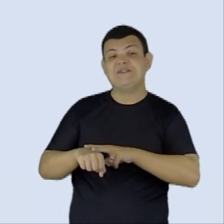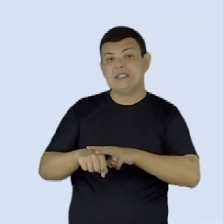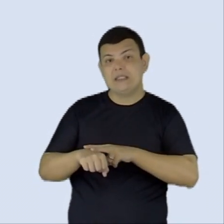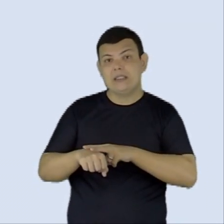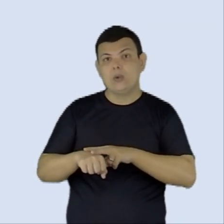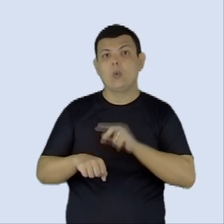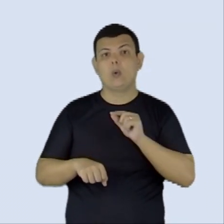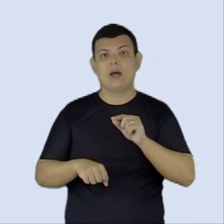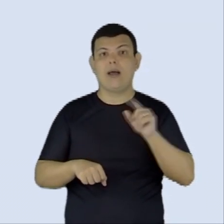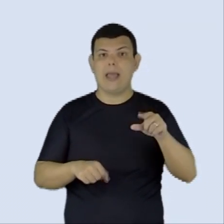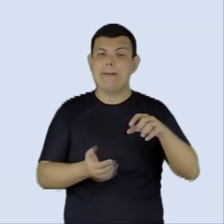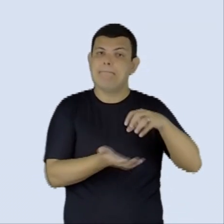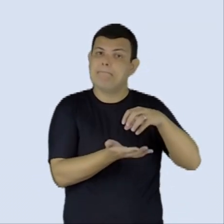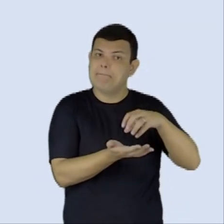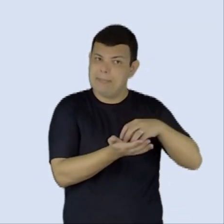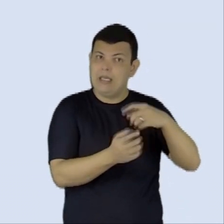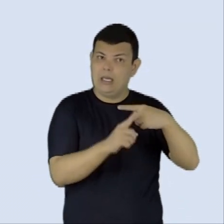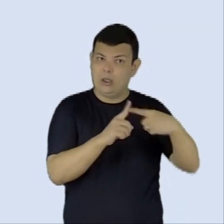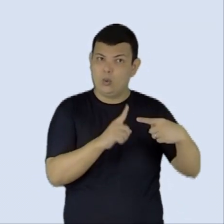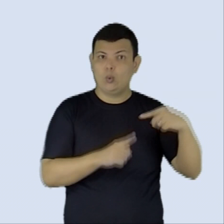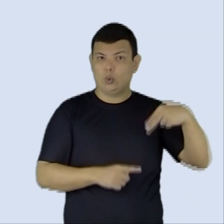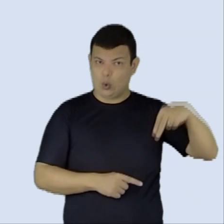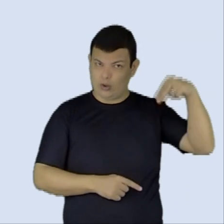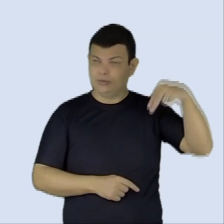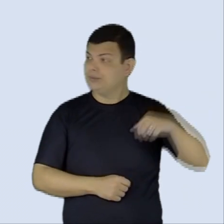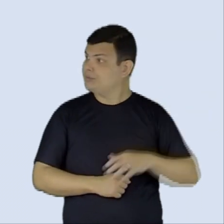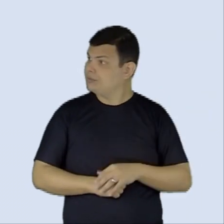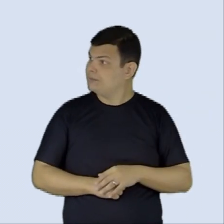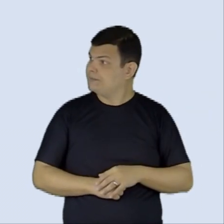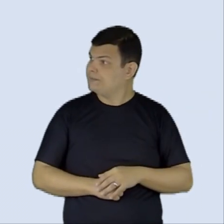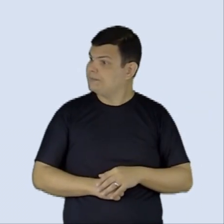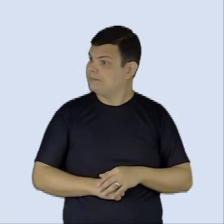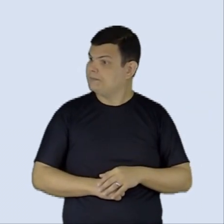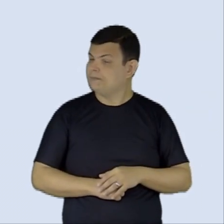temos aqui o meio norte.